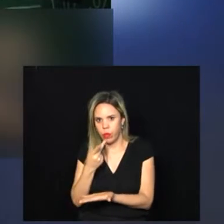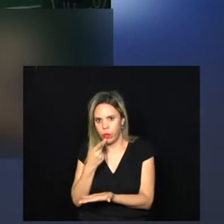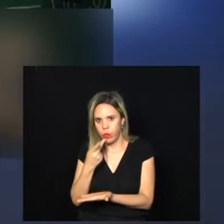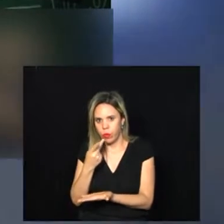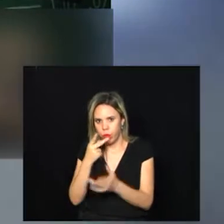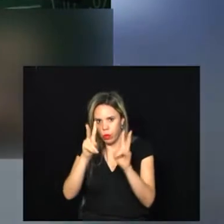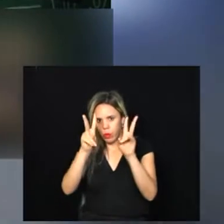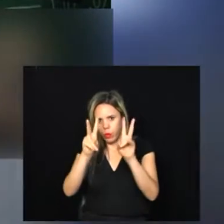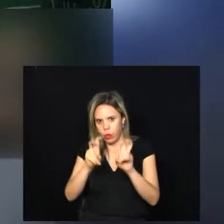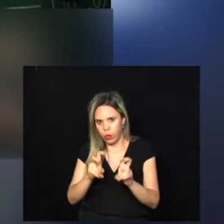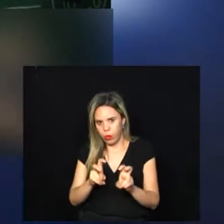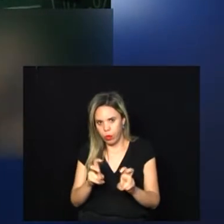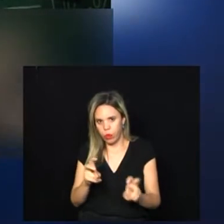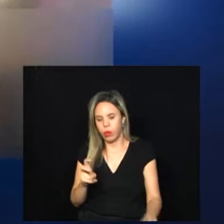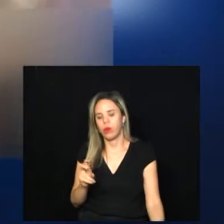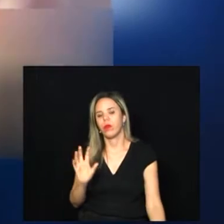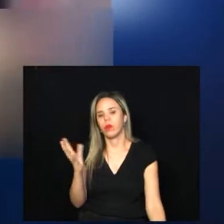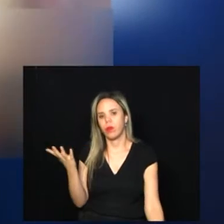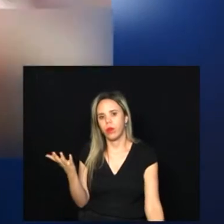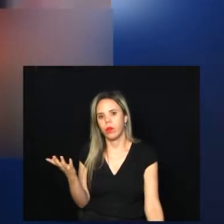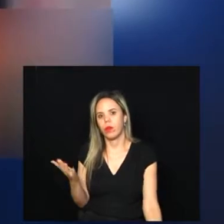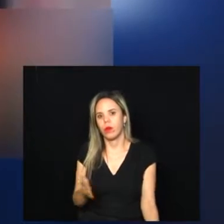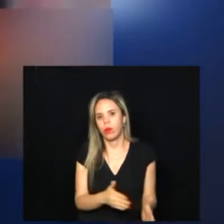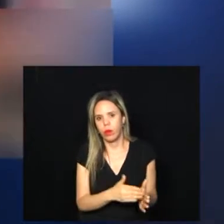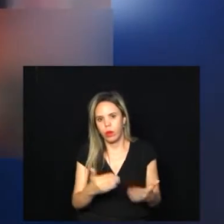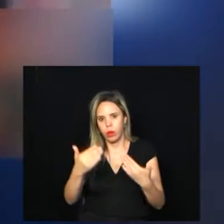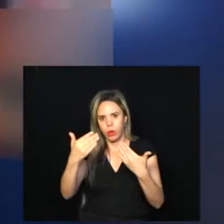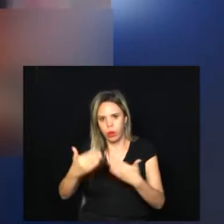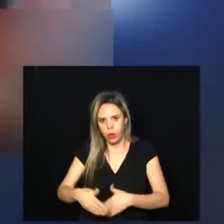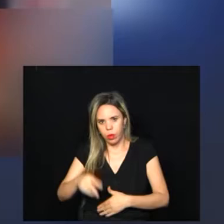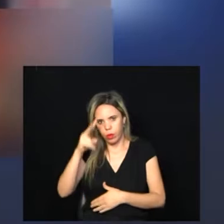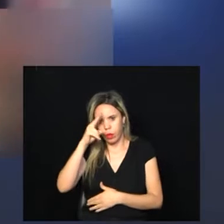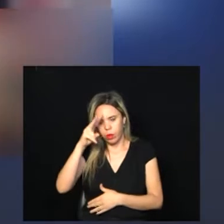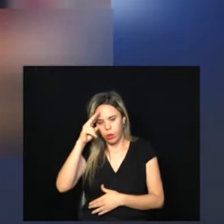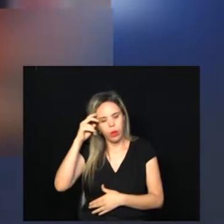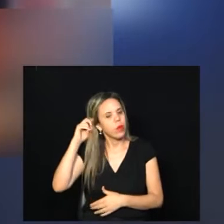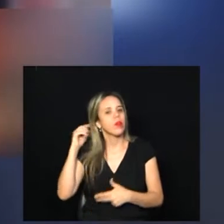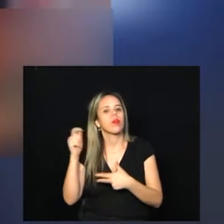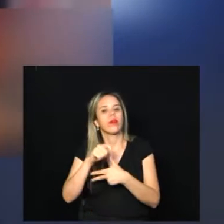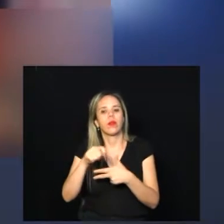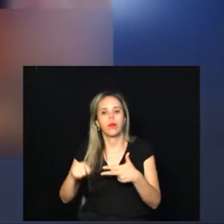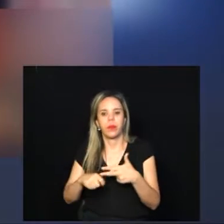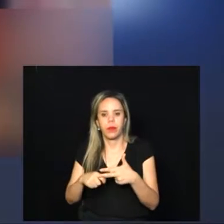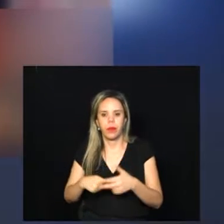os assuntos mais recorrentes na prova de História no Enem.